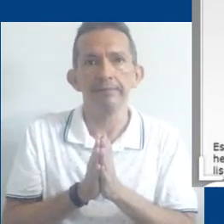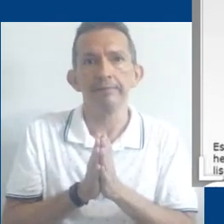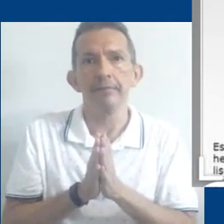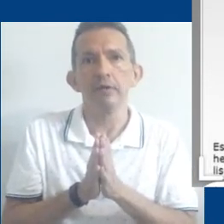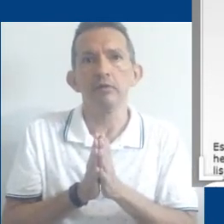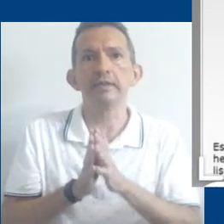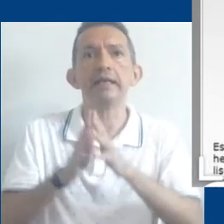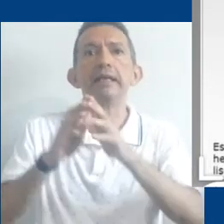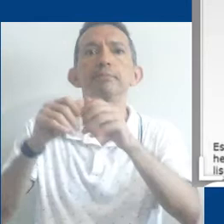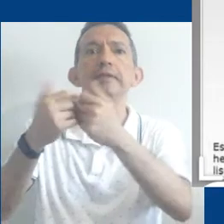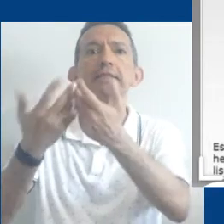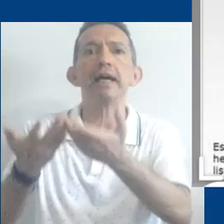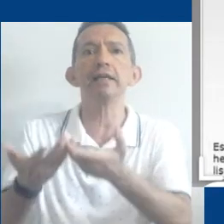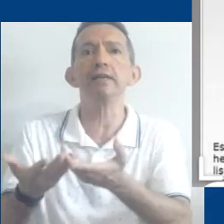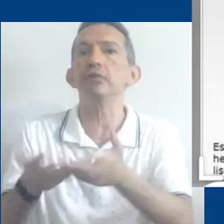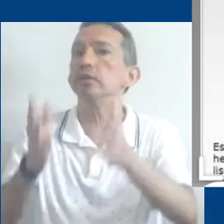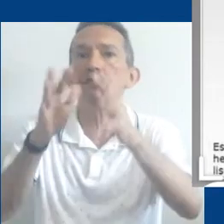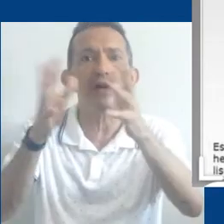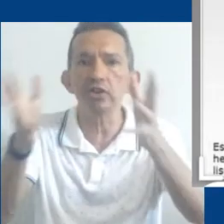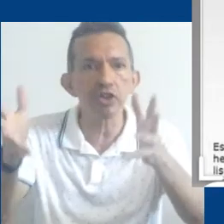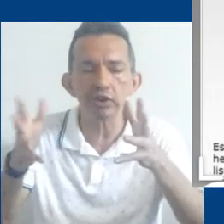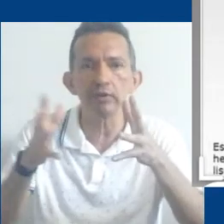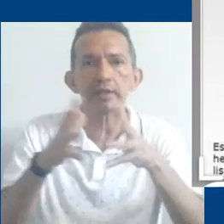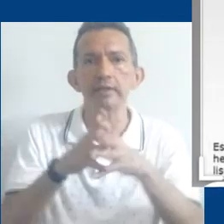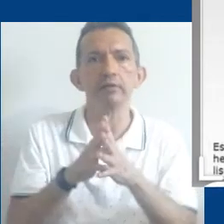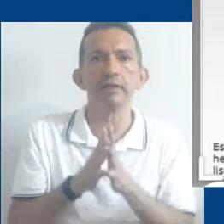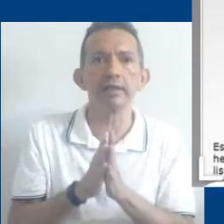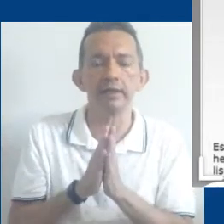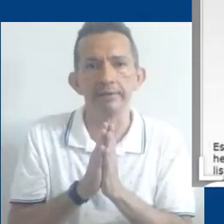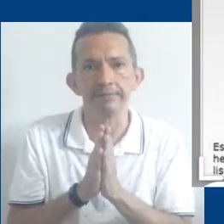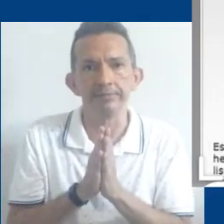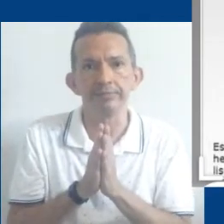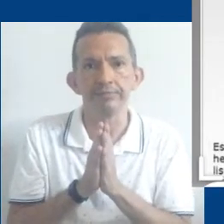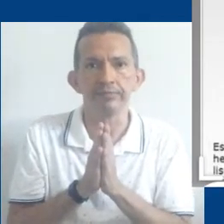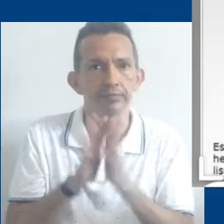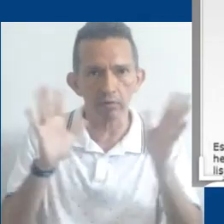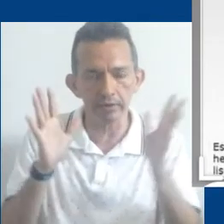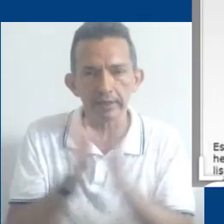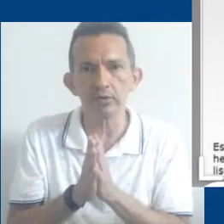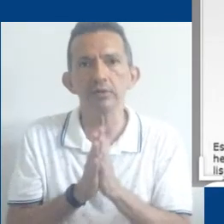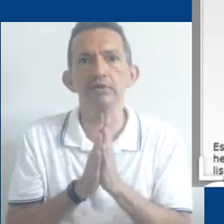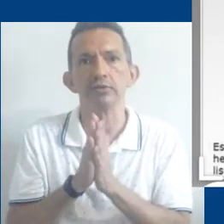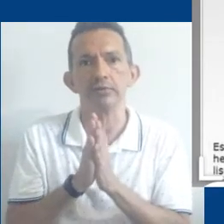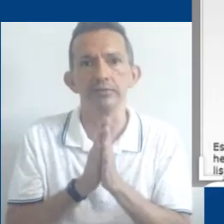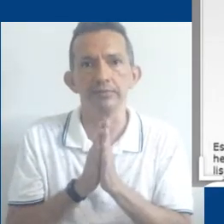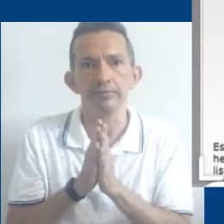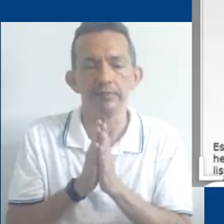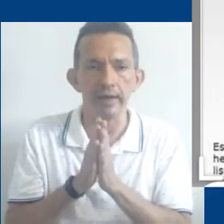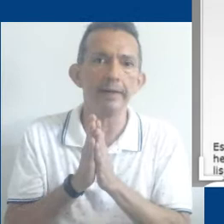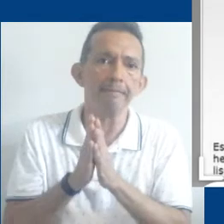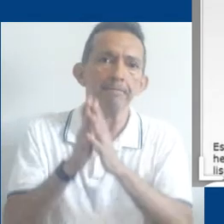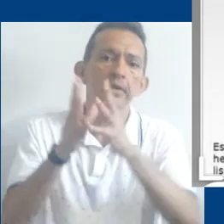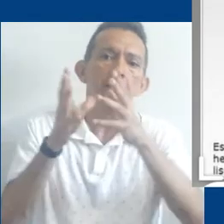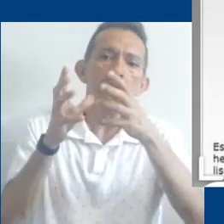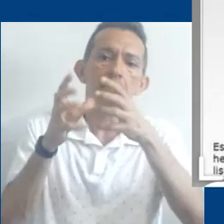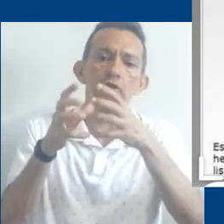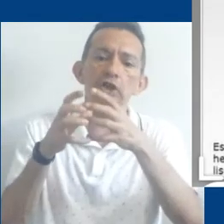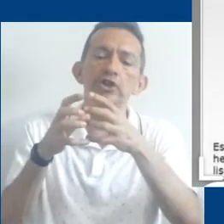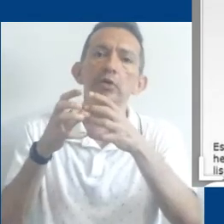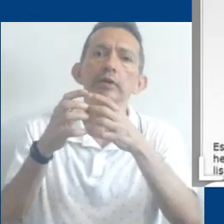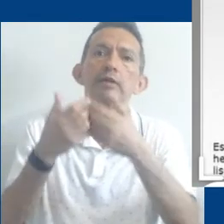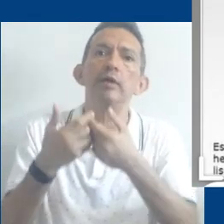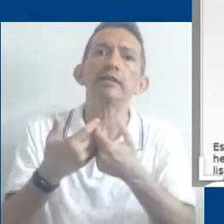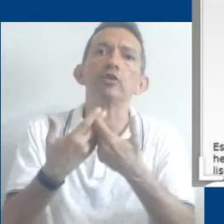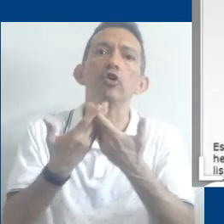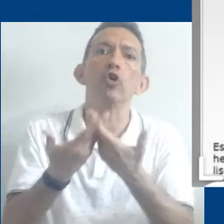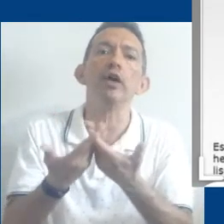Tá? Usa aí as plantas carnívoras, não faz digestão intracelular. Então cuidado com isso. Tá? Então